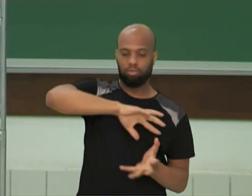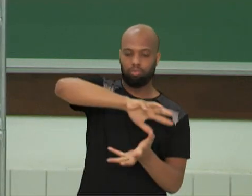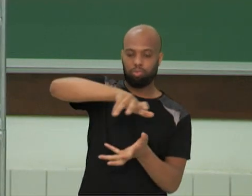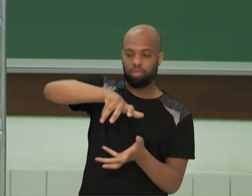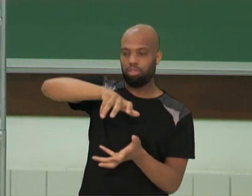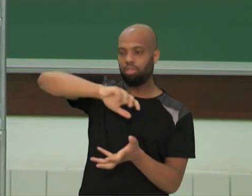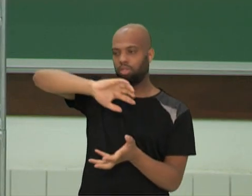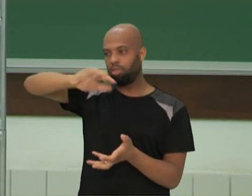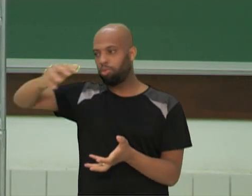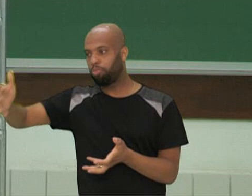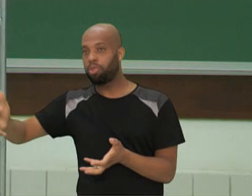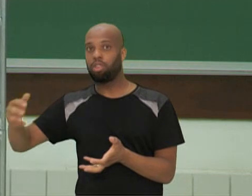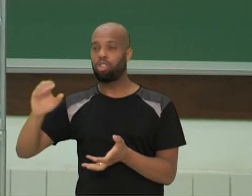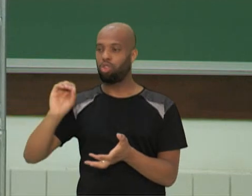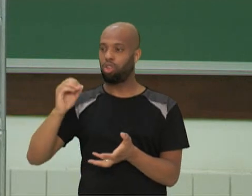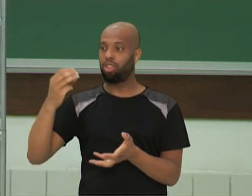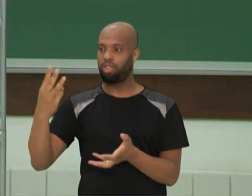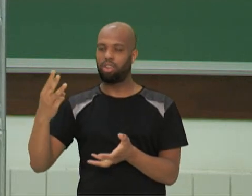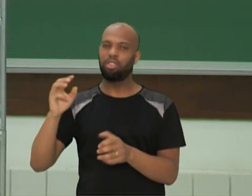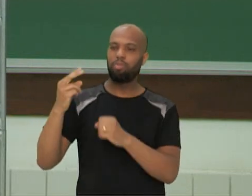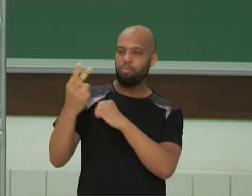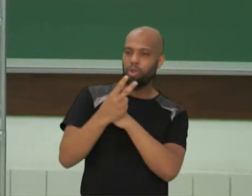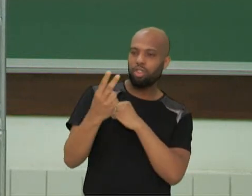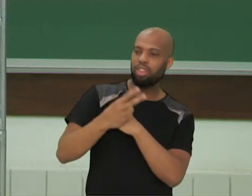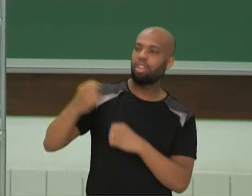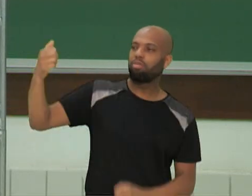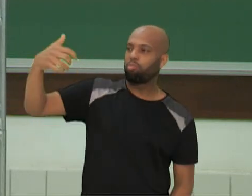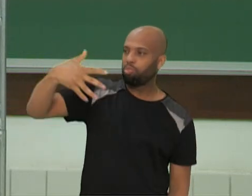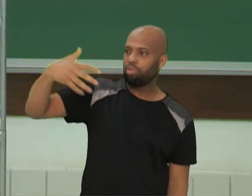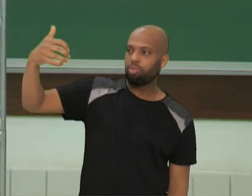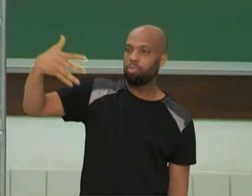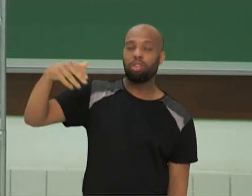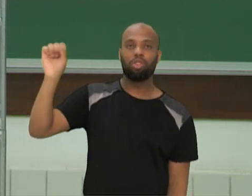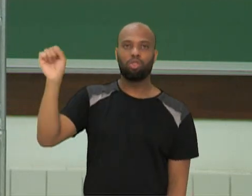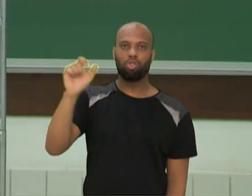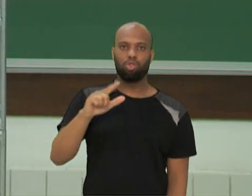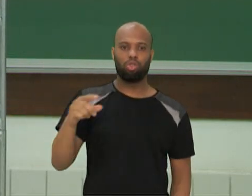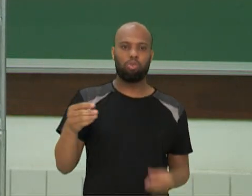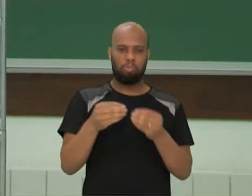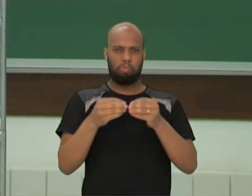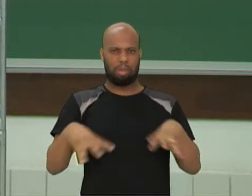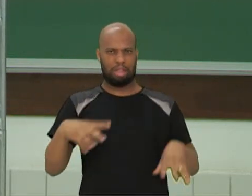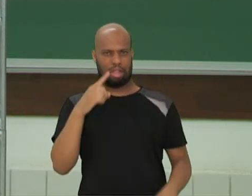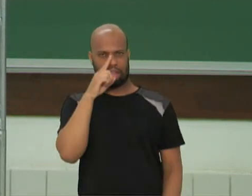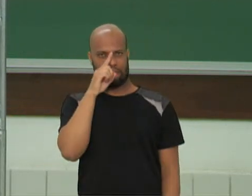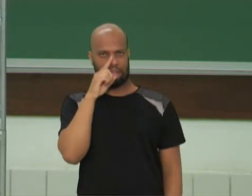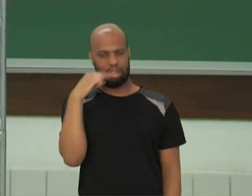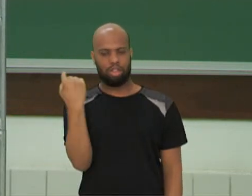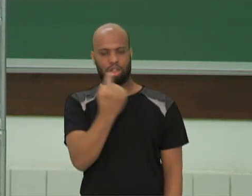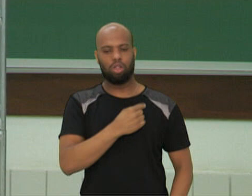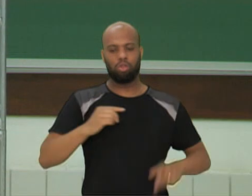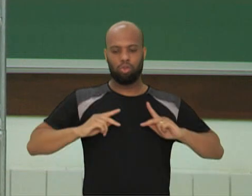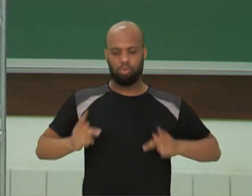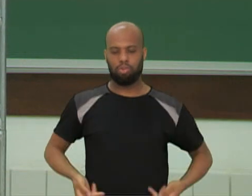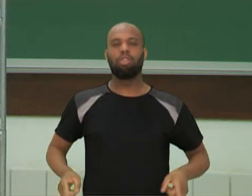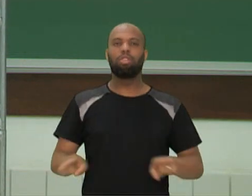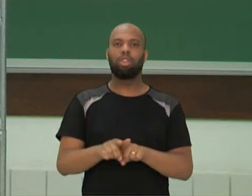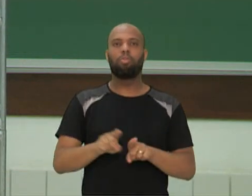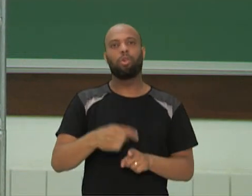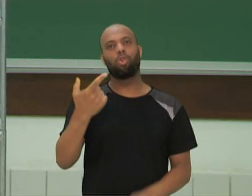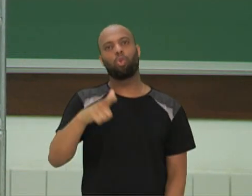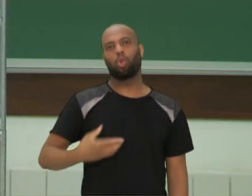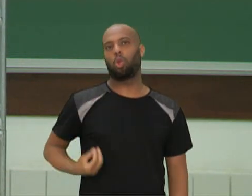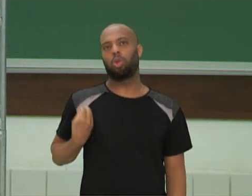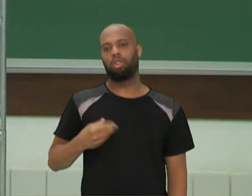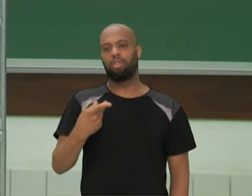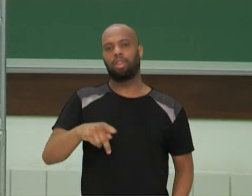ozônio ela protege o nosso planeta de radiação solar que é nociva para nós, seres humanos, e também para os demais seres